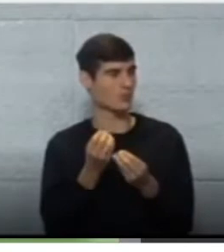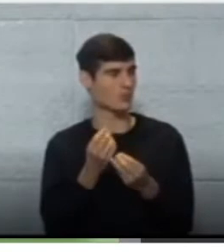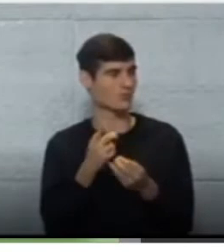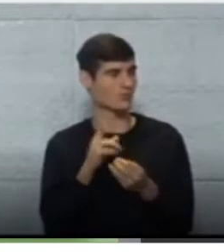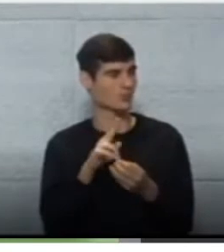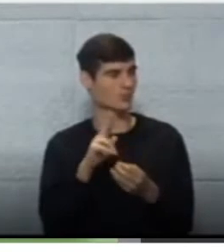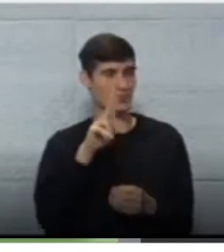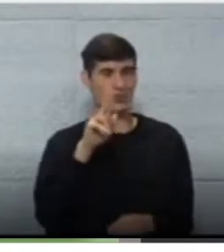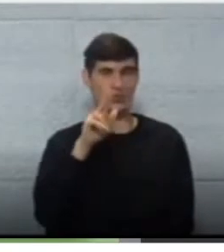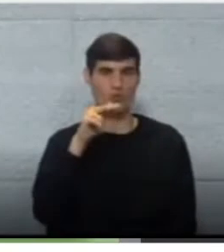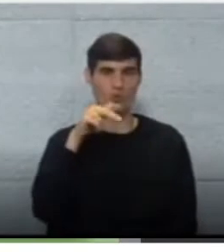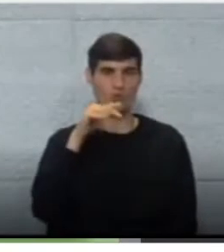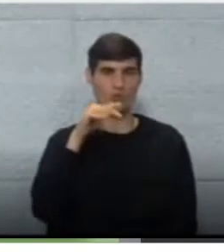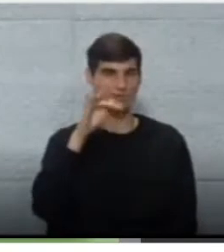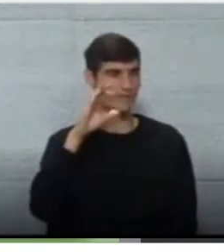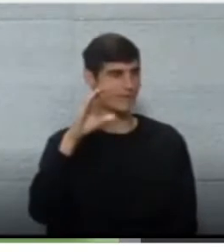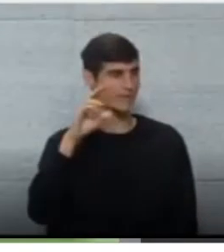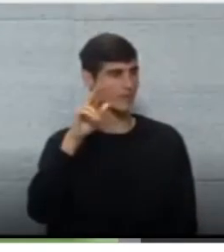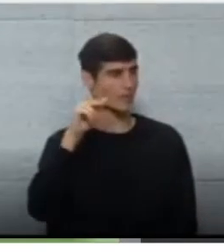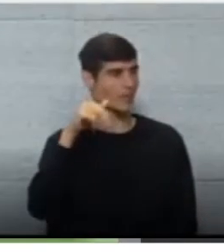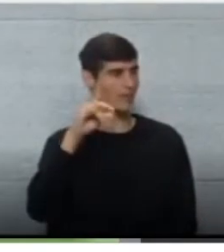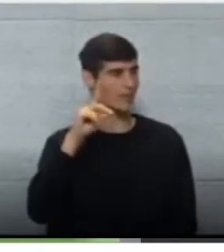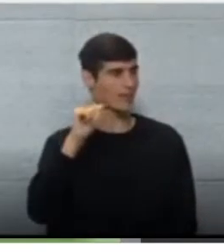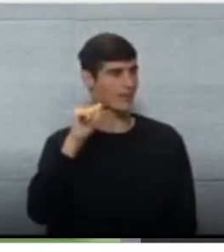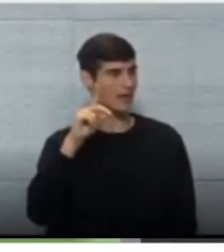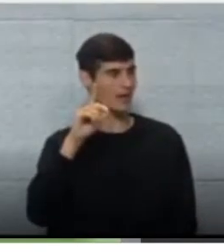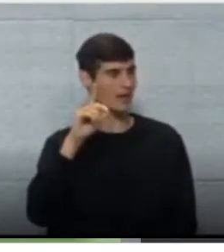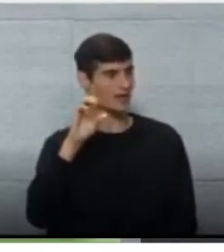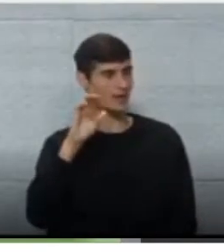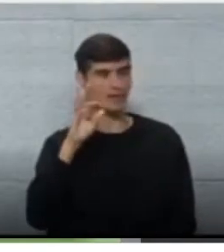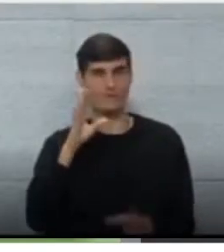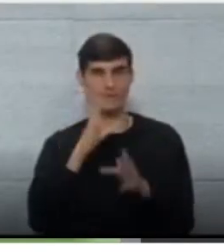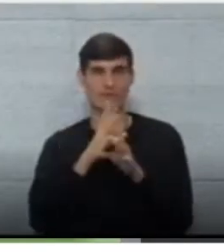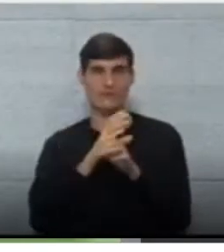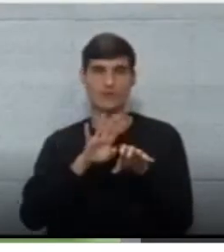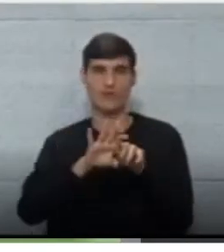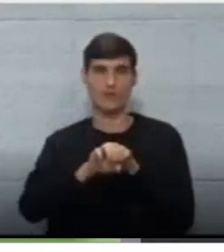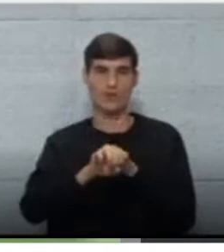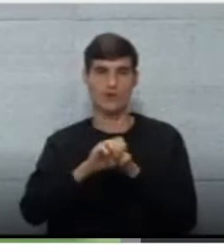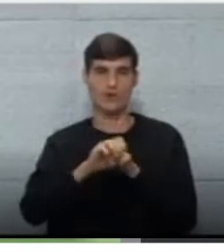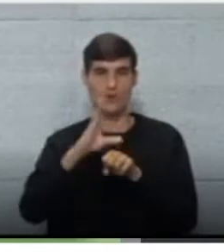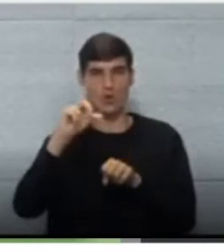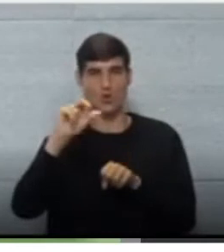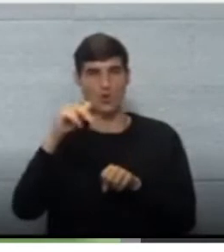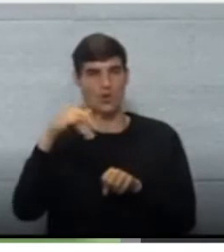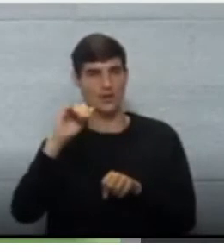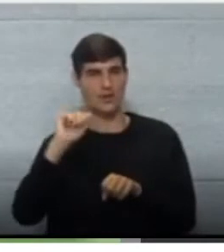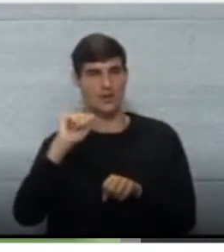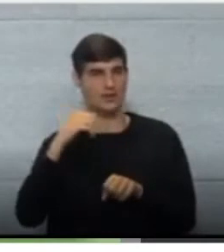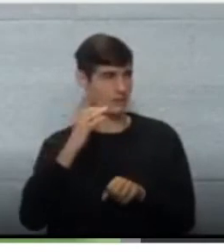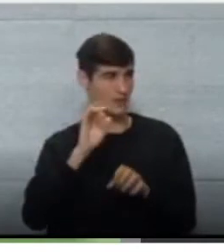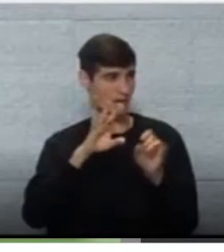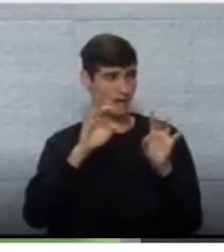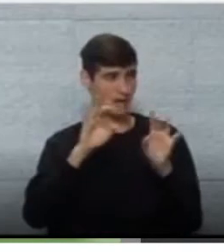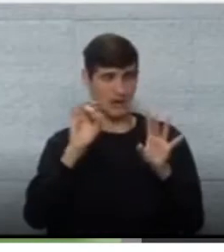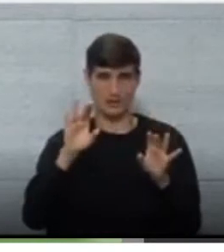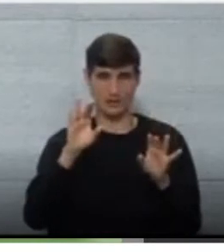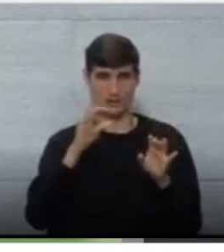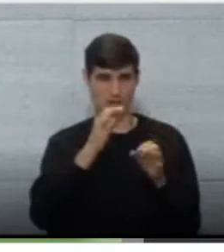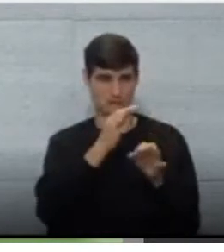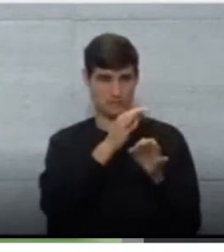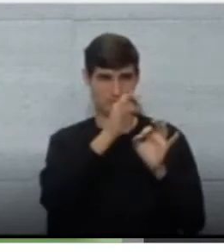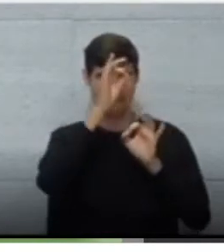das unidades formadoras de colônia por ml. Então, cada colônia que tem ali foi uma bactéria que